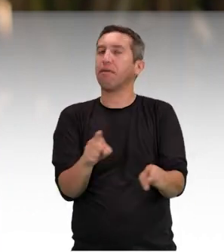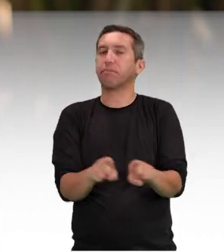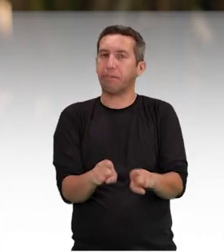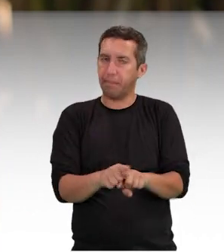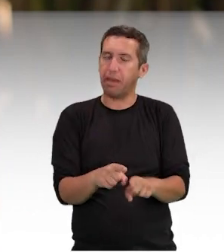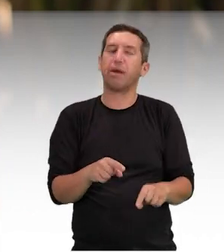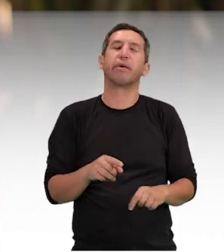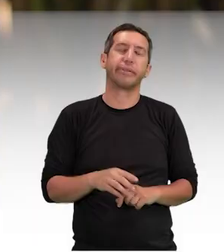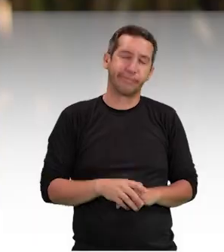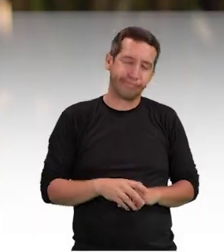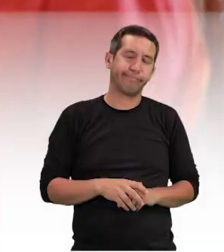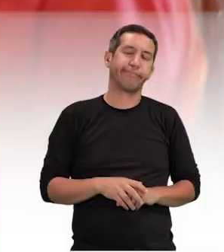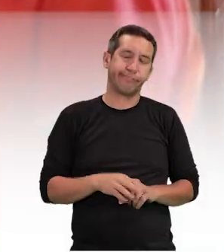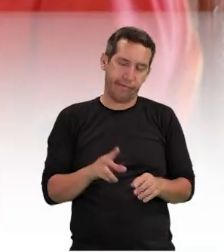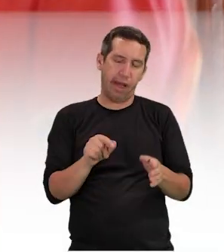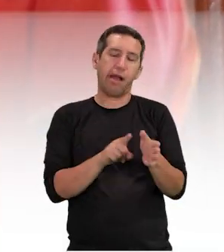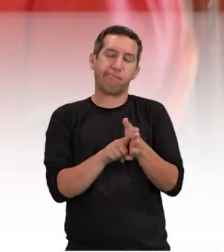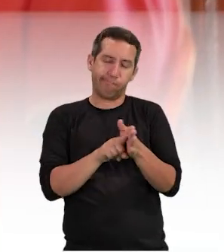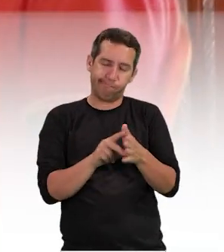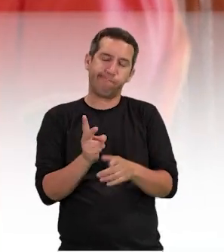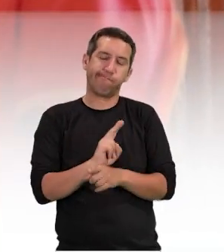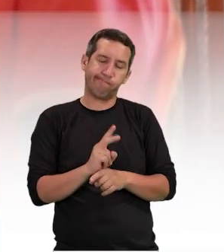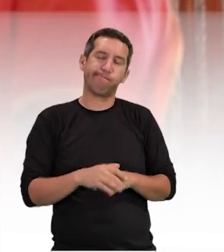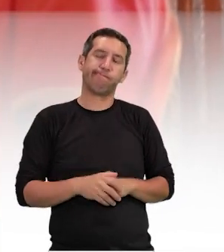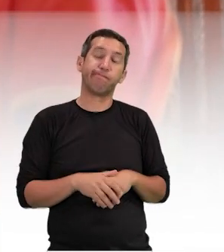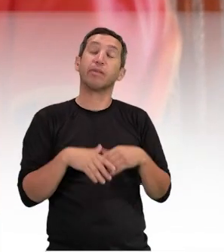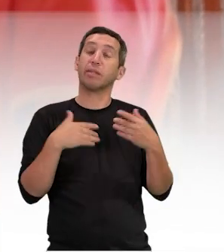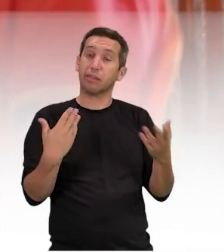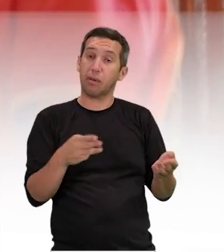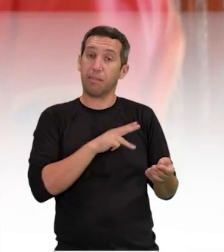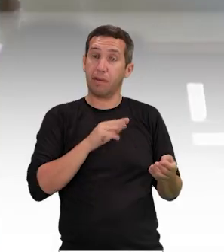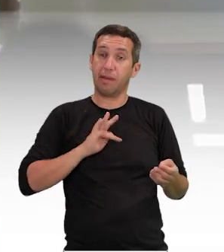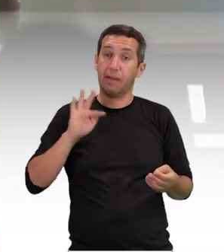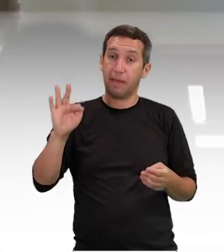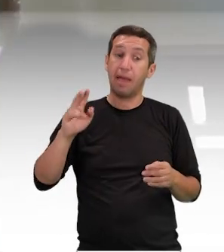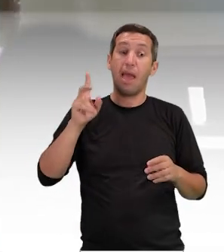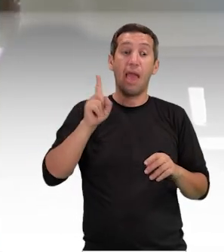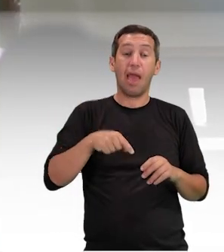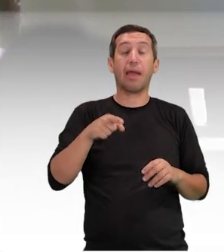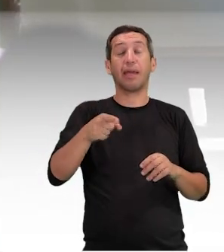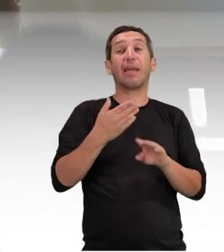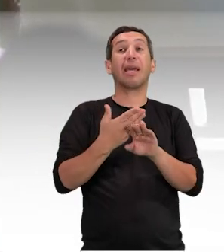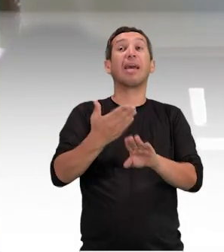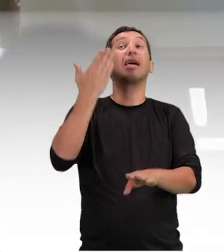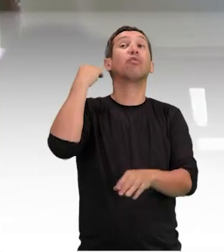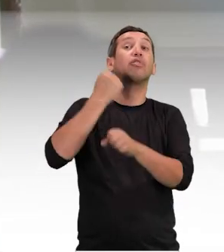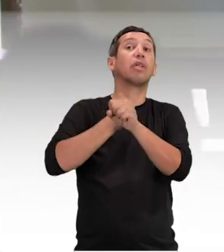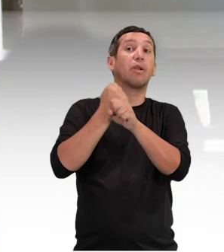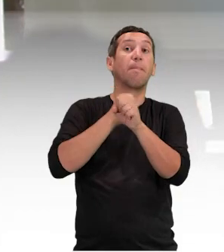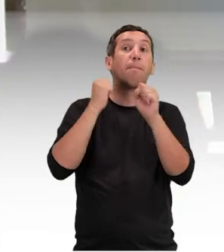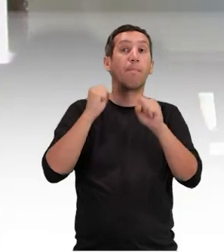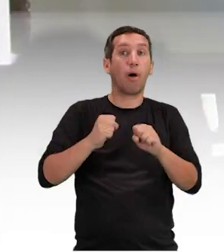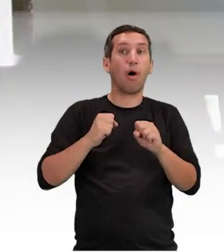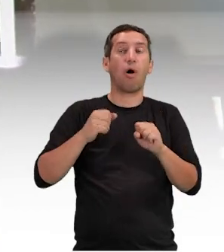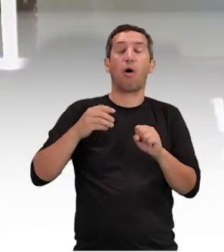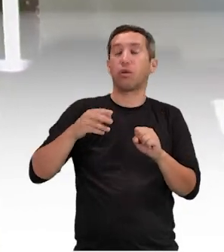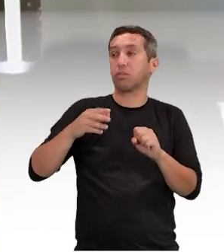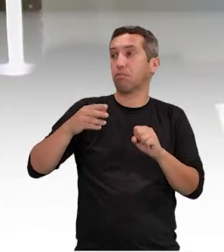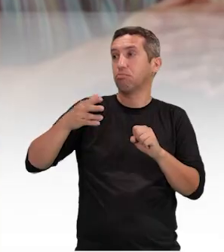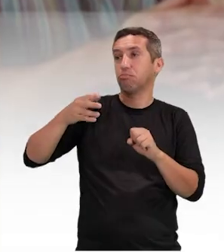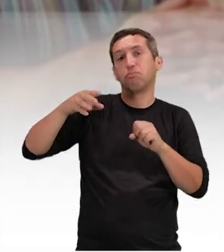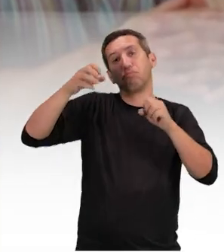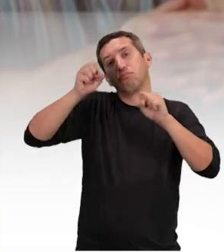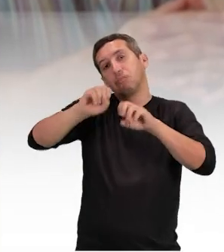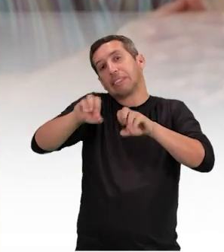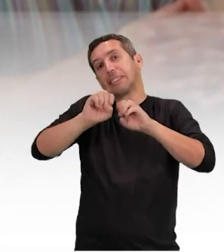pelo Ministério Público do Trabalho. A expectativa do MPF é recomendar que a época seja retratada nas escolas. Mais uma forma de